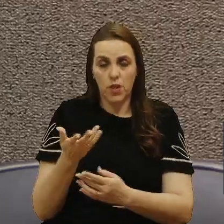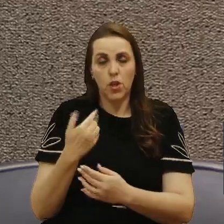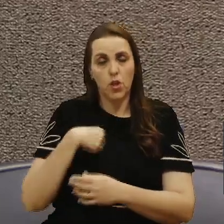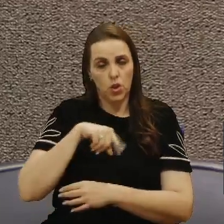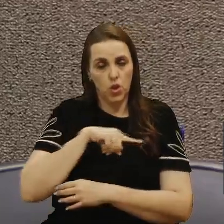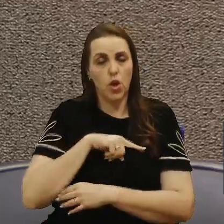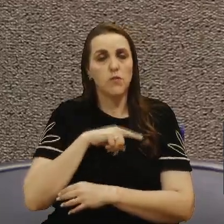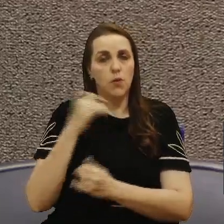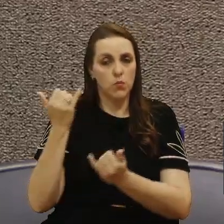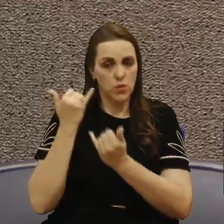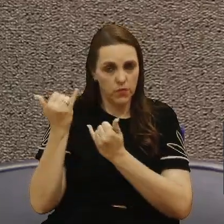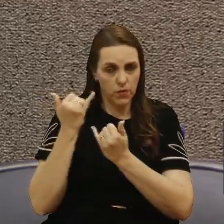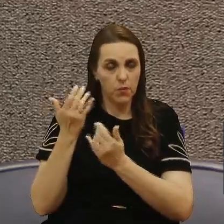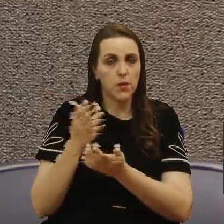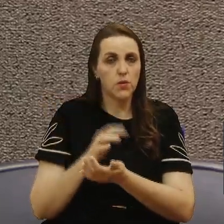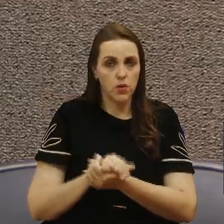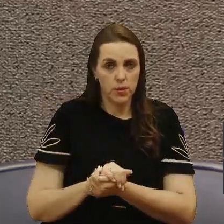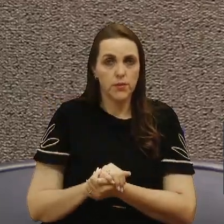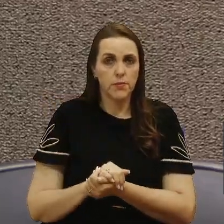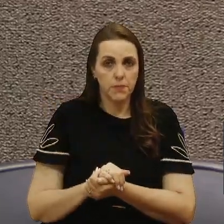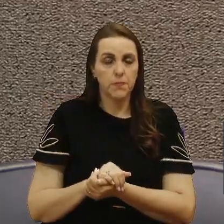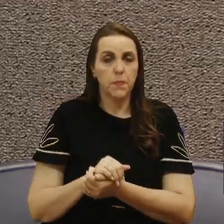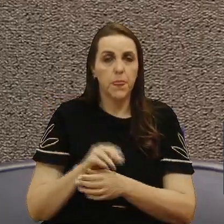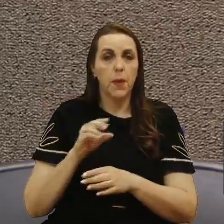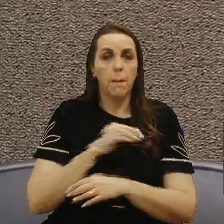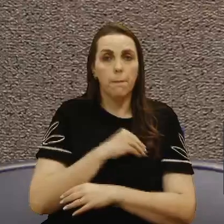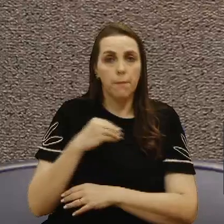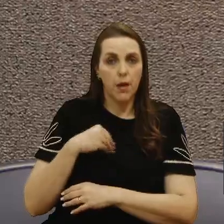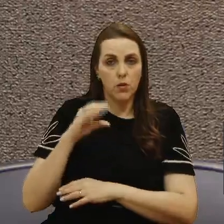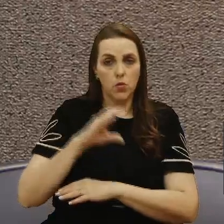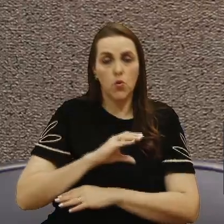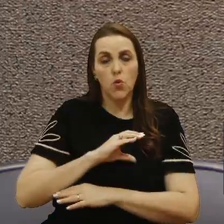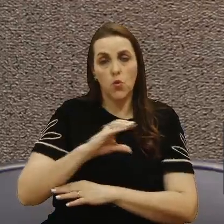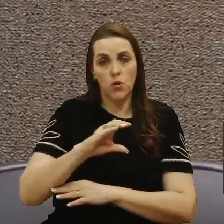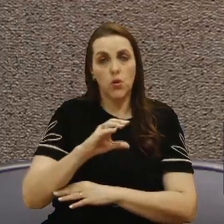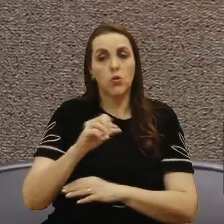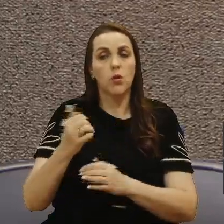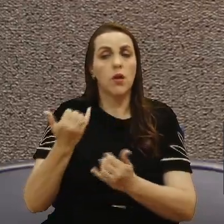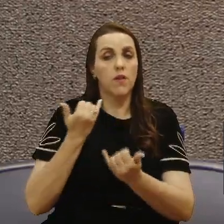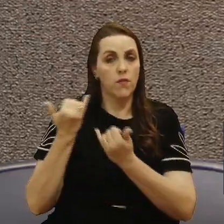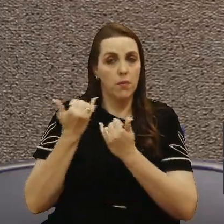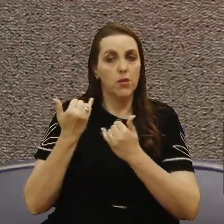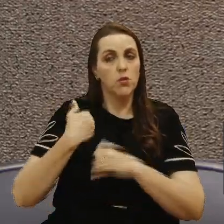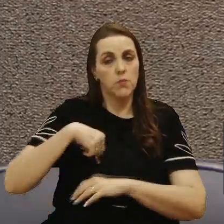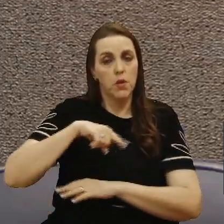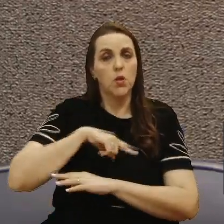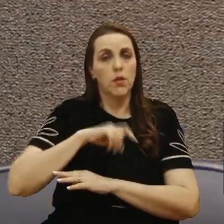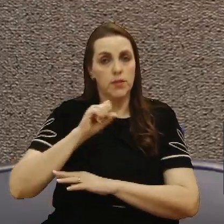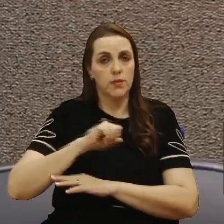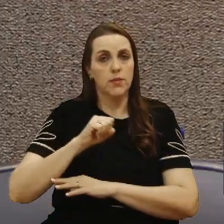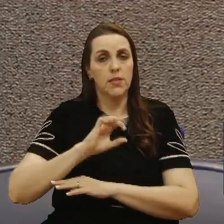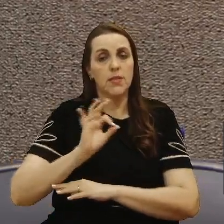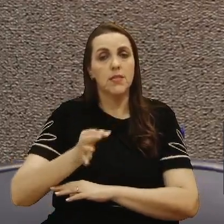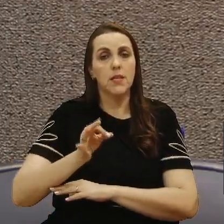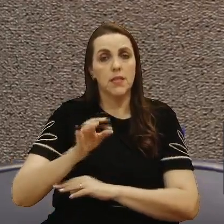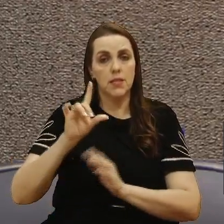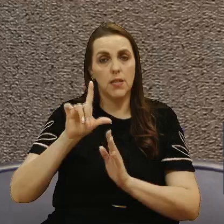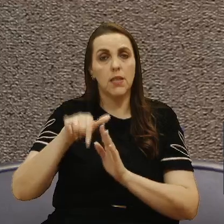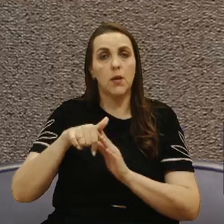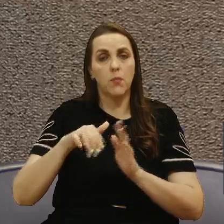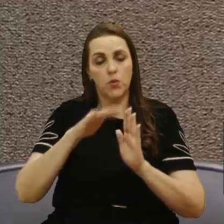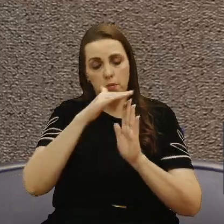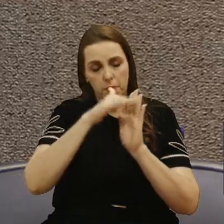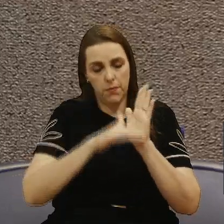mais informações. O médico coordenador nos passou algumas informações, mas que nós só teremos a certeza depois de pegar o prontuário